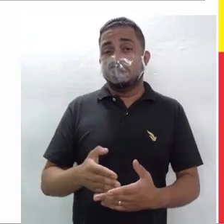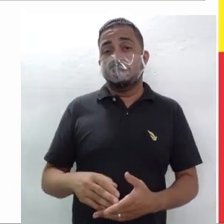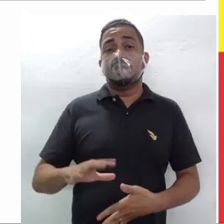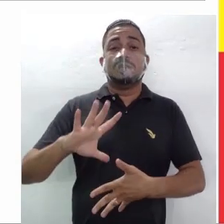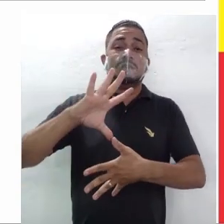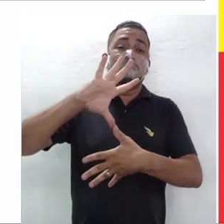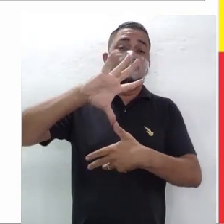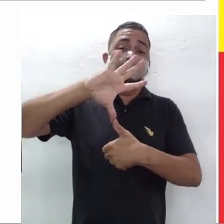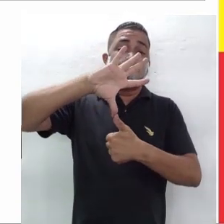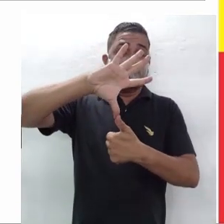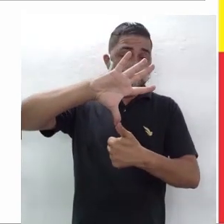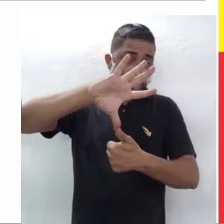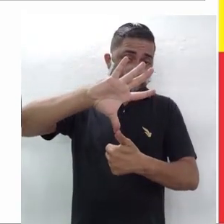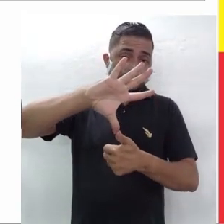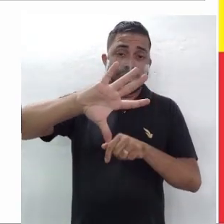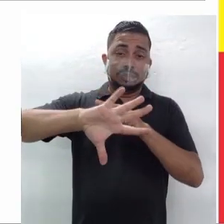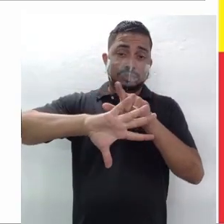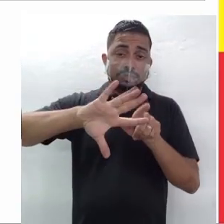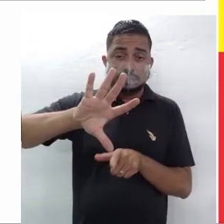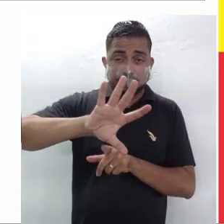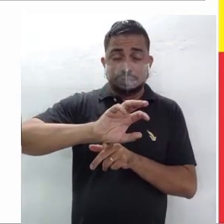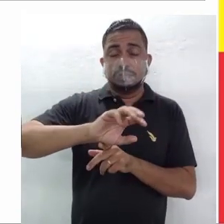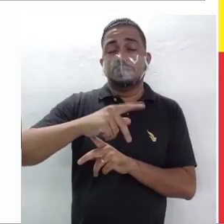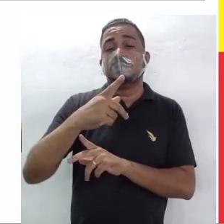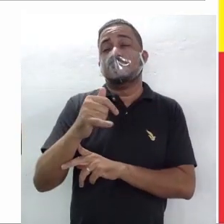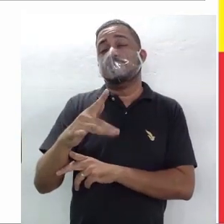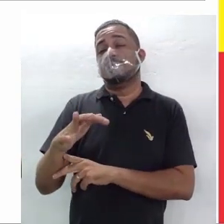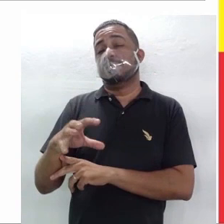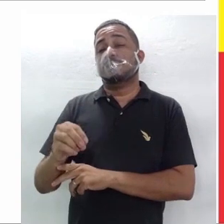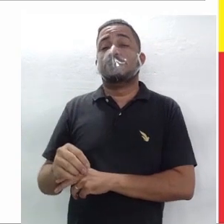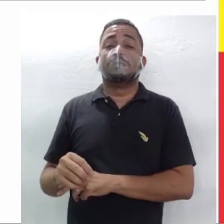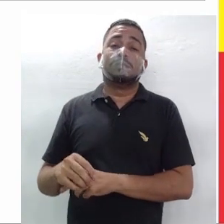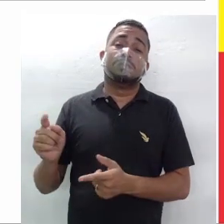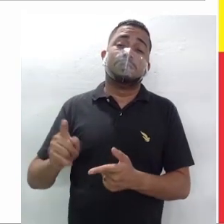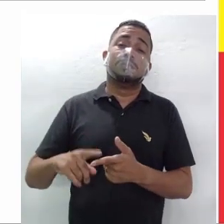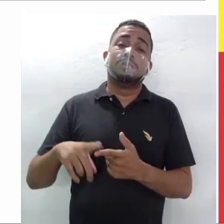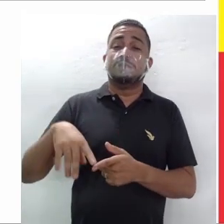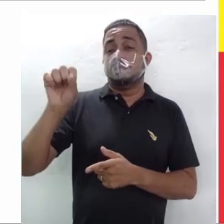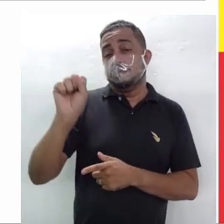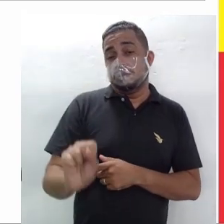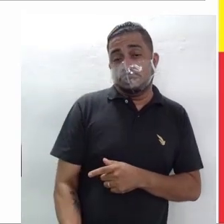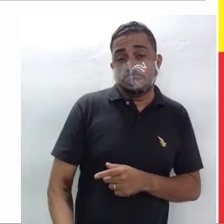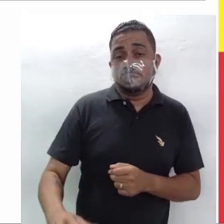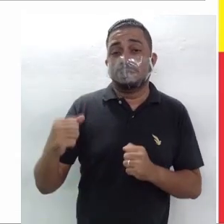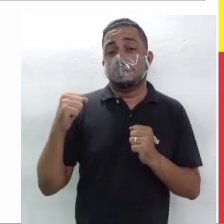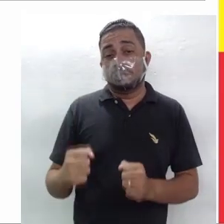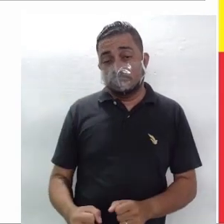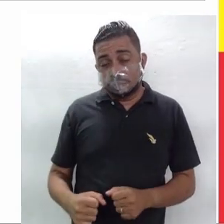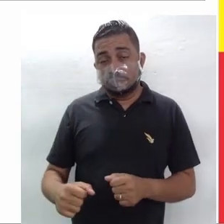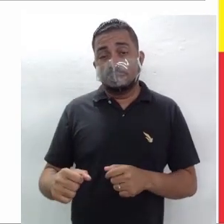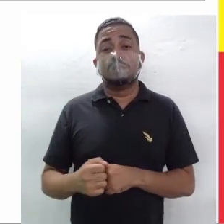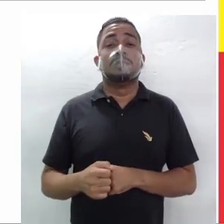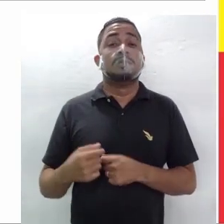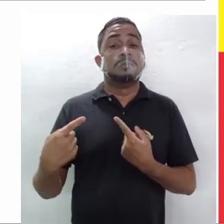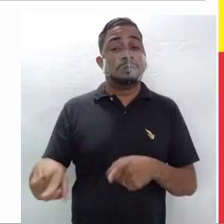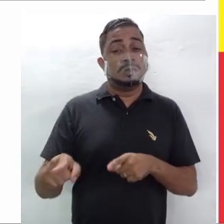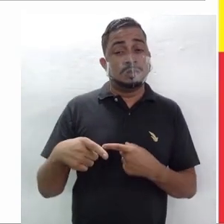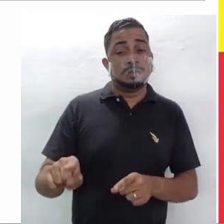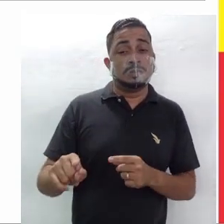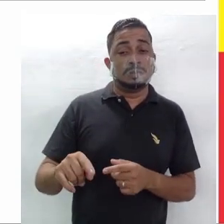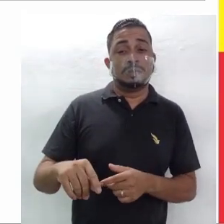Norte, no caso, o Pacífico Nordeste, e no Pacífico Sul, podendo ali afetar